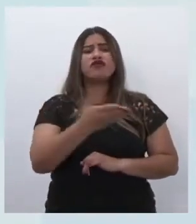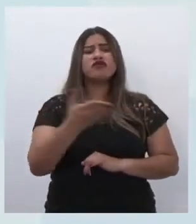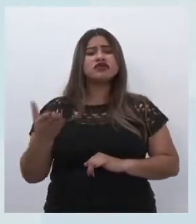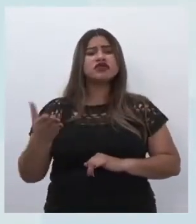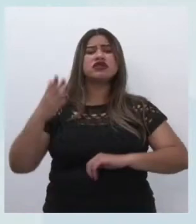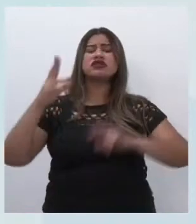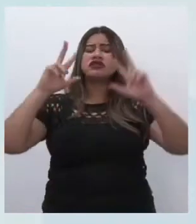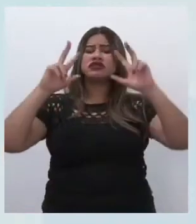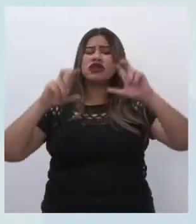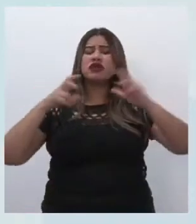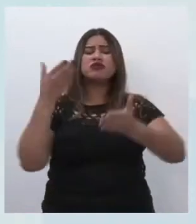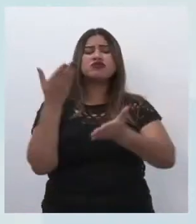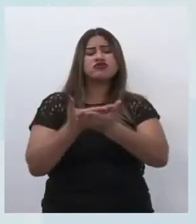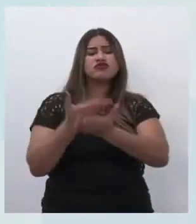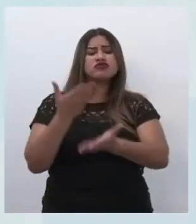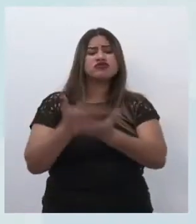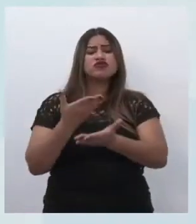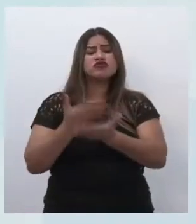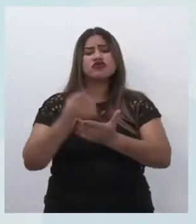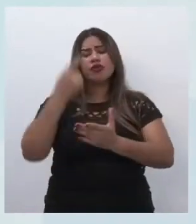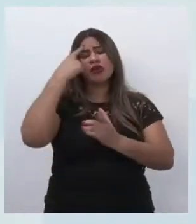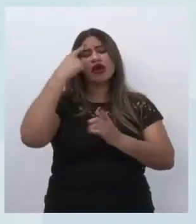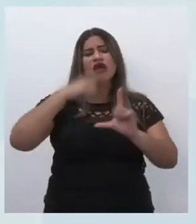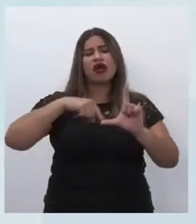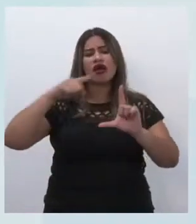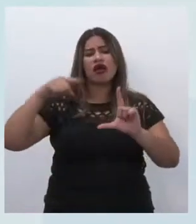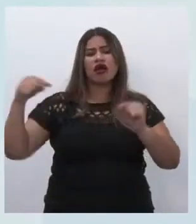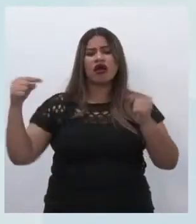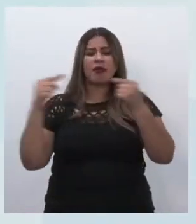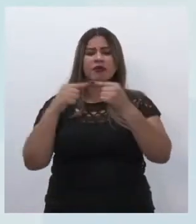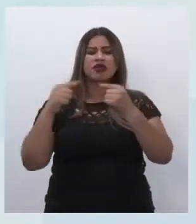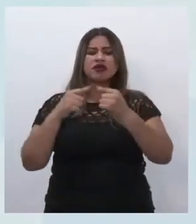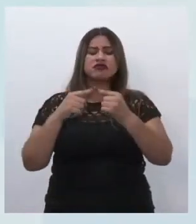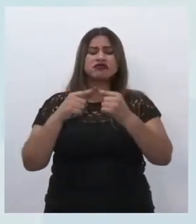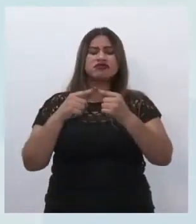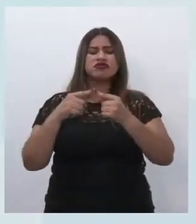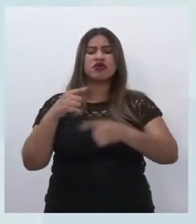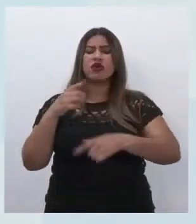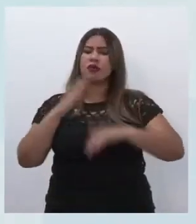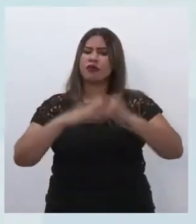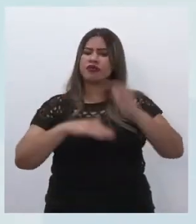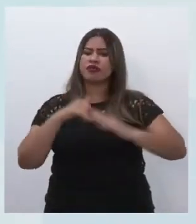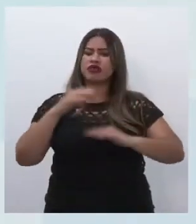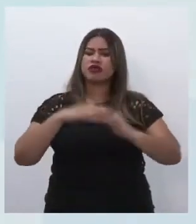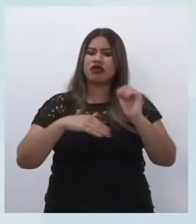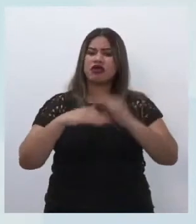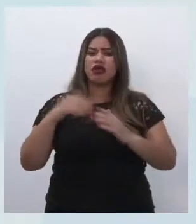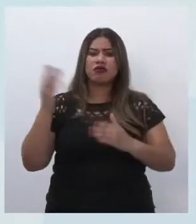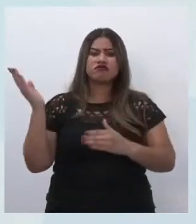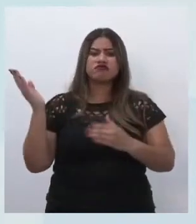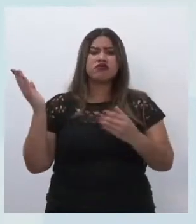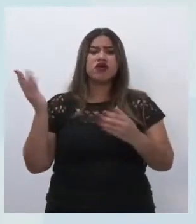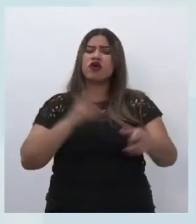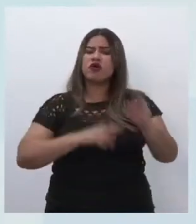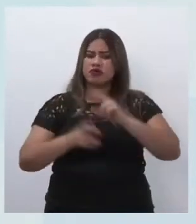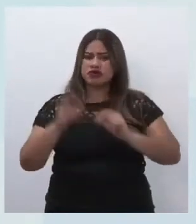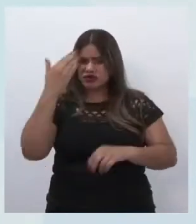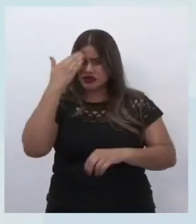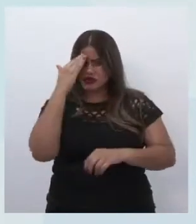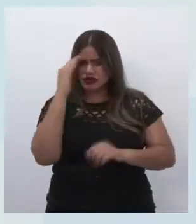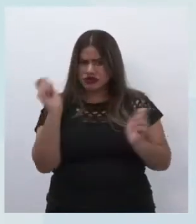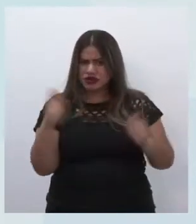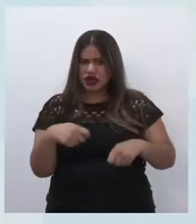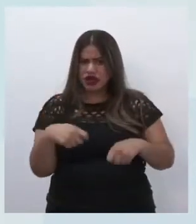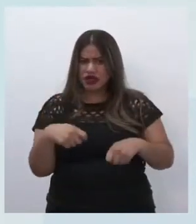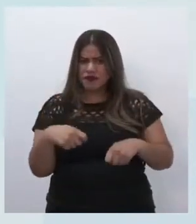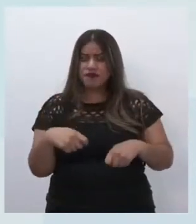um tema da aula com o infográfico como recurso norteador? Deu para entender o que vocês vão responder para a gente? Então,